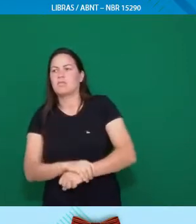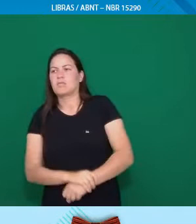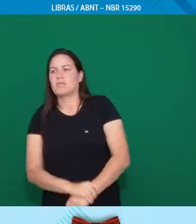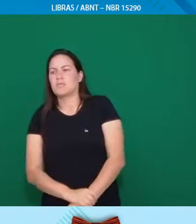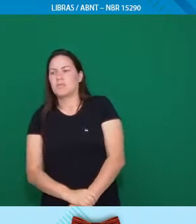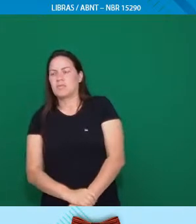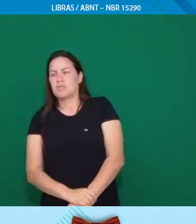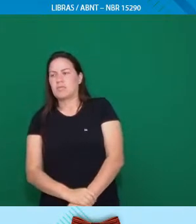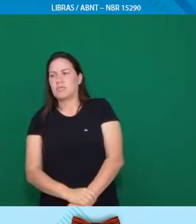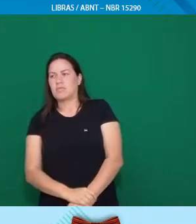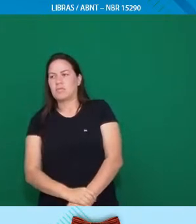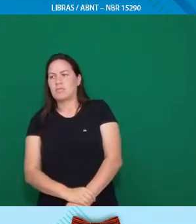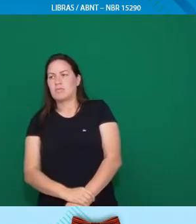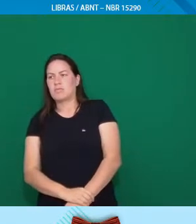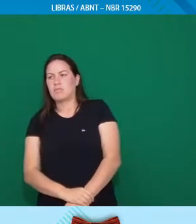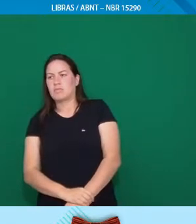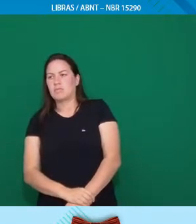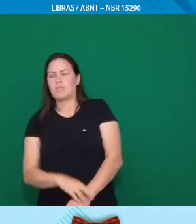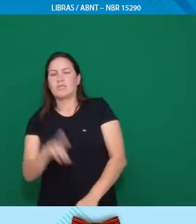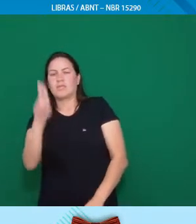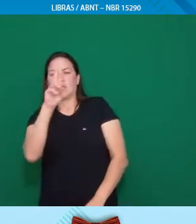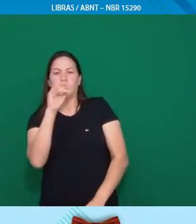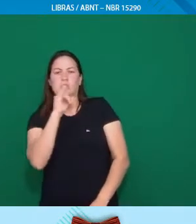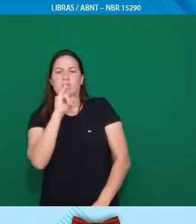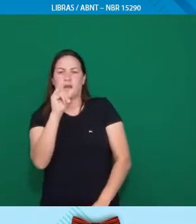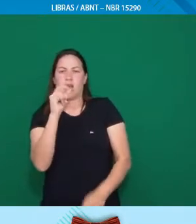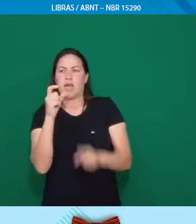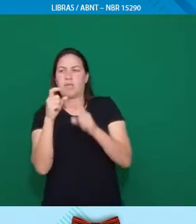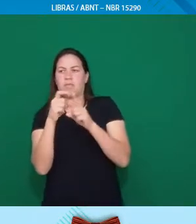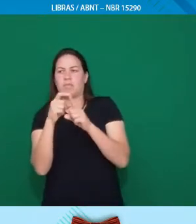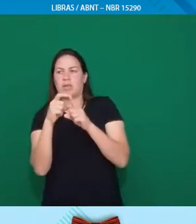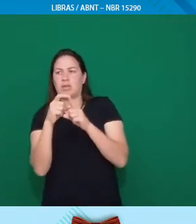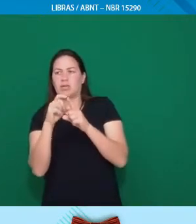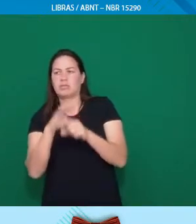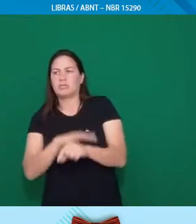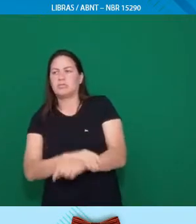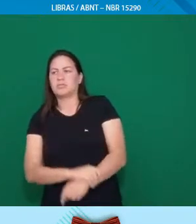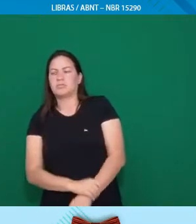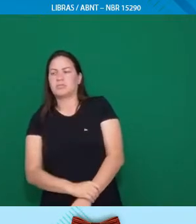e é bom que eu pego de surpresa ninguém foi avisado que os a palavra né É